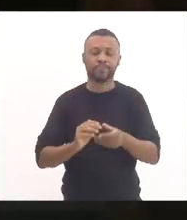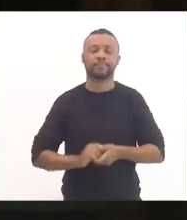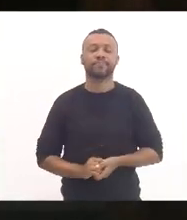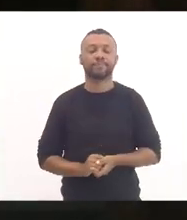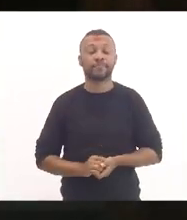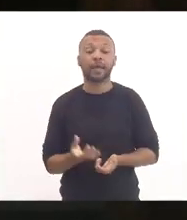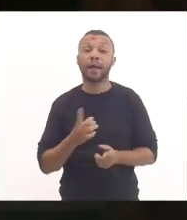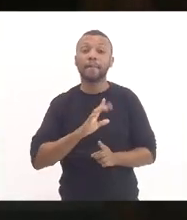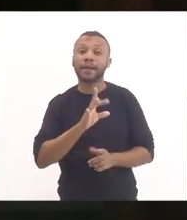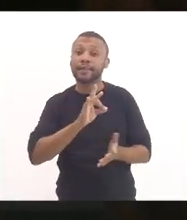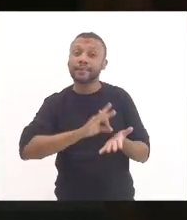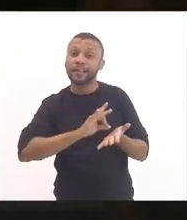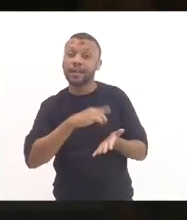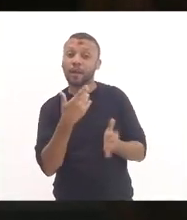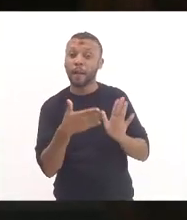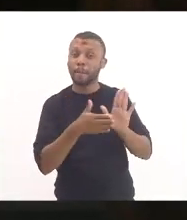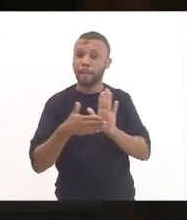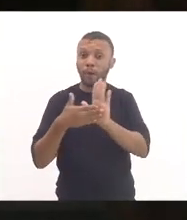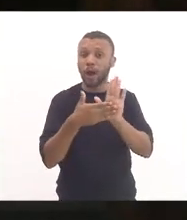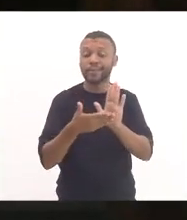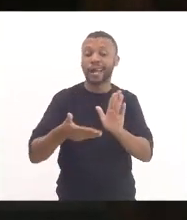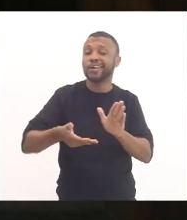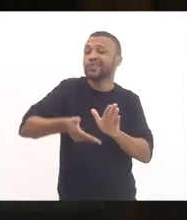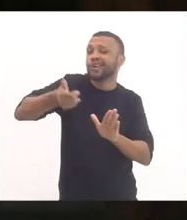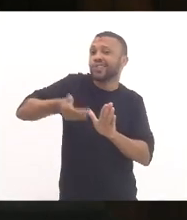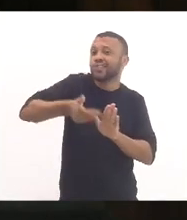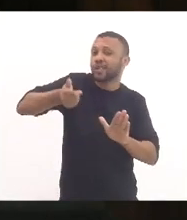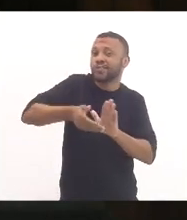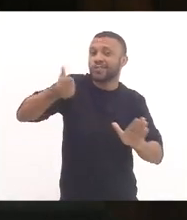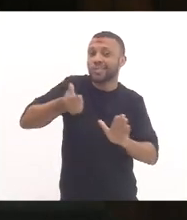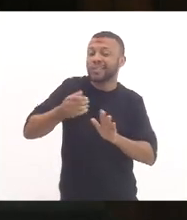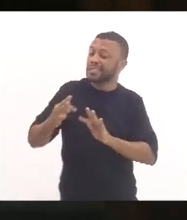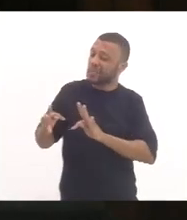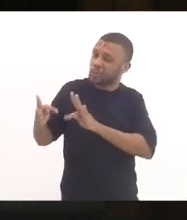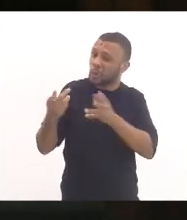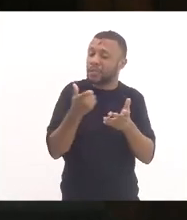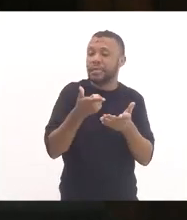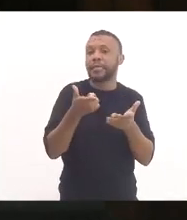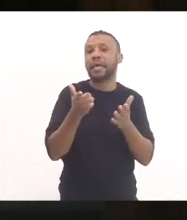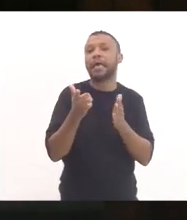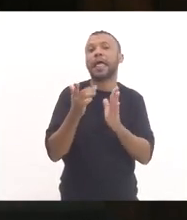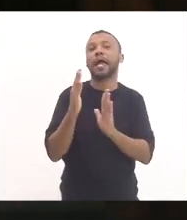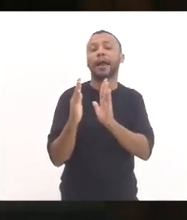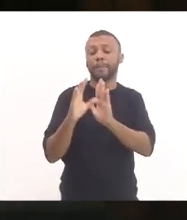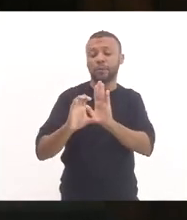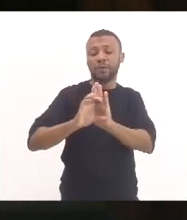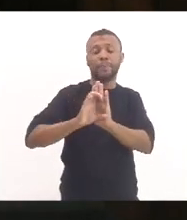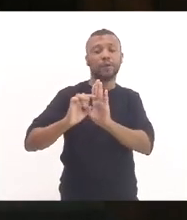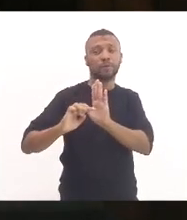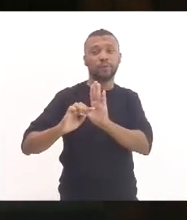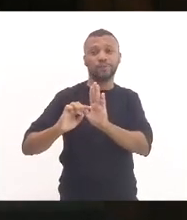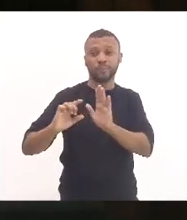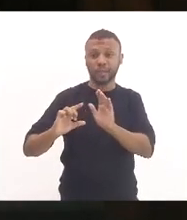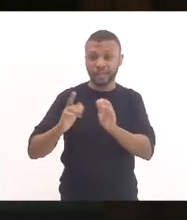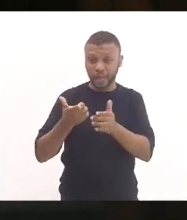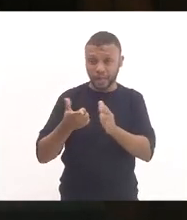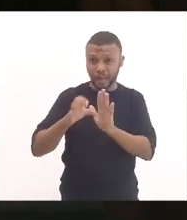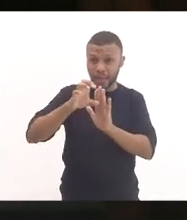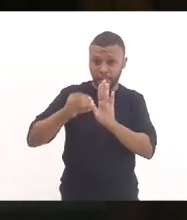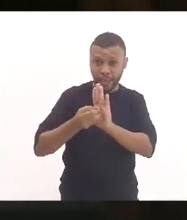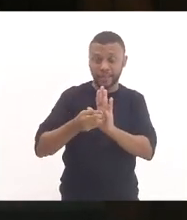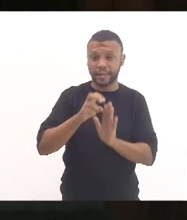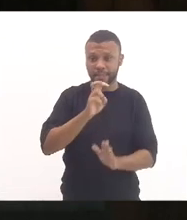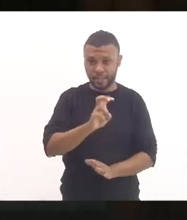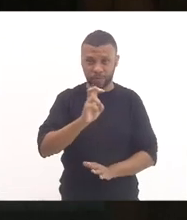Deputado que nós propomos é a supressão completa de todas Capítulo através da emenda 555